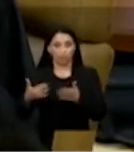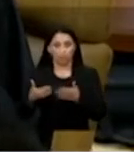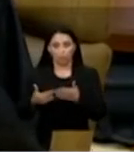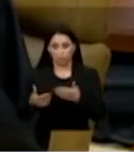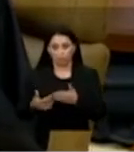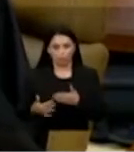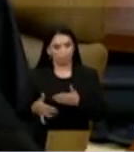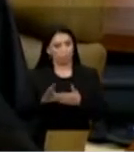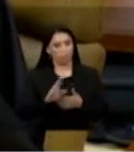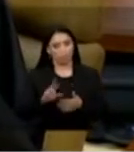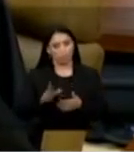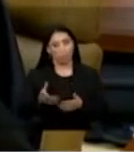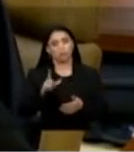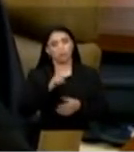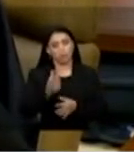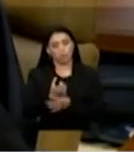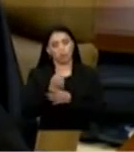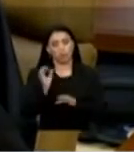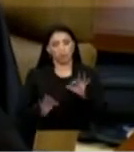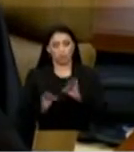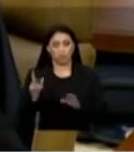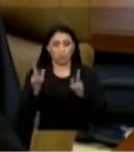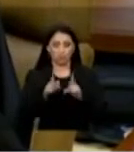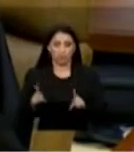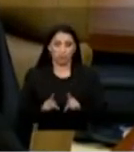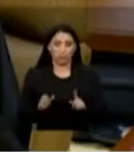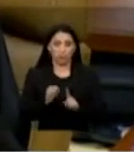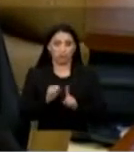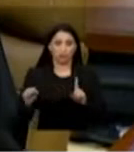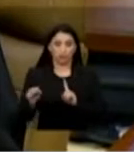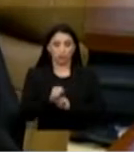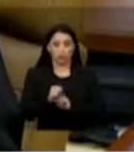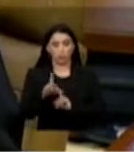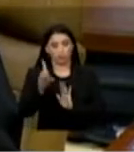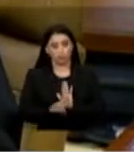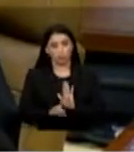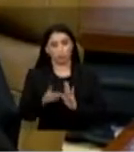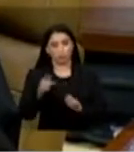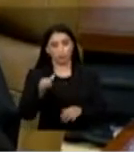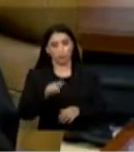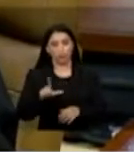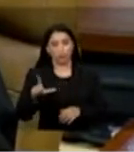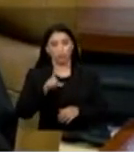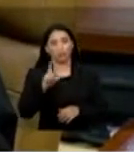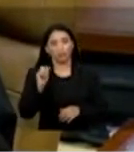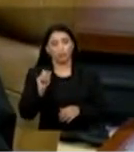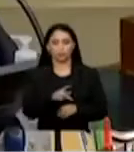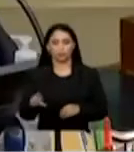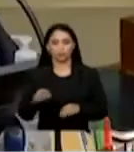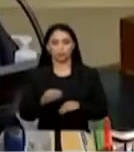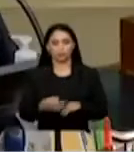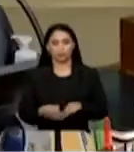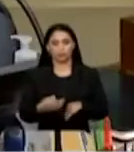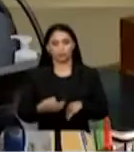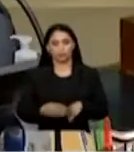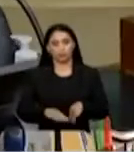Rodoviária Federal saiu chamuscada desse processo. É uma instituição respeitadíssima no país. E